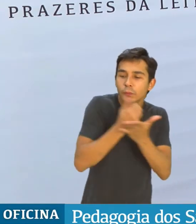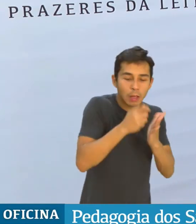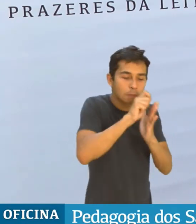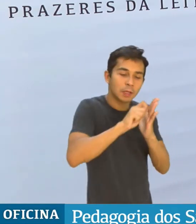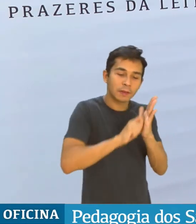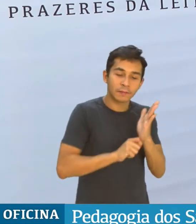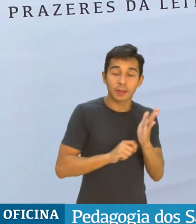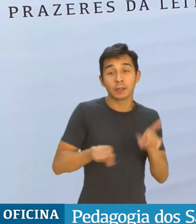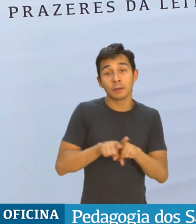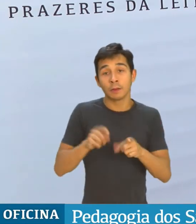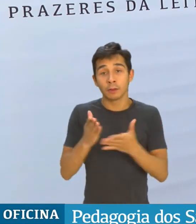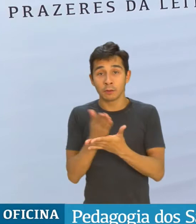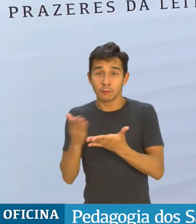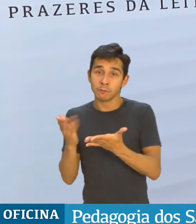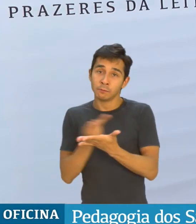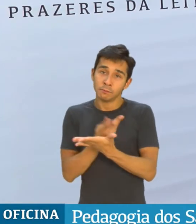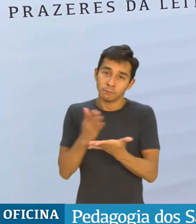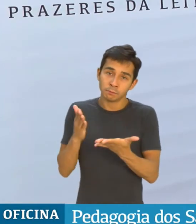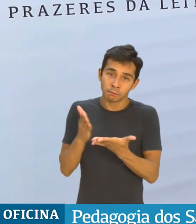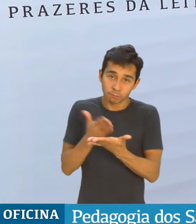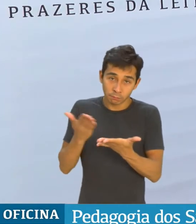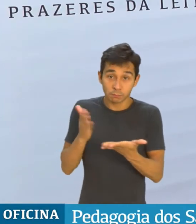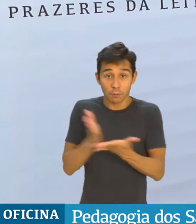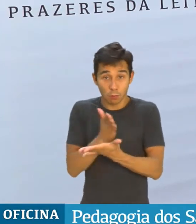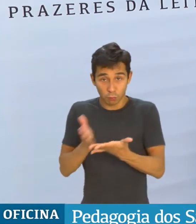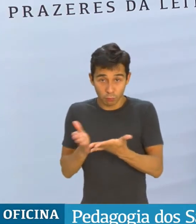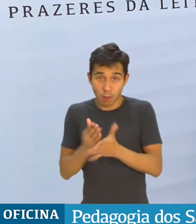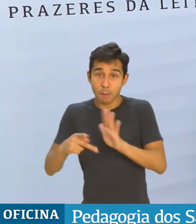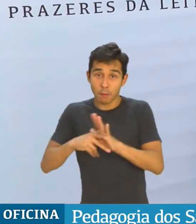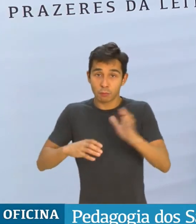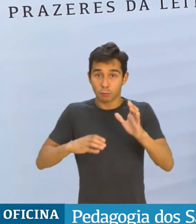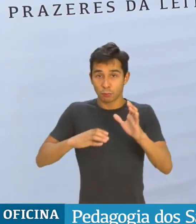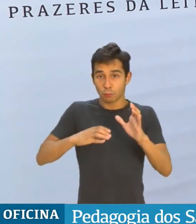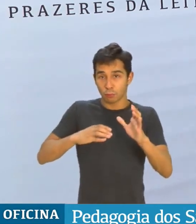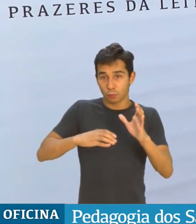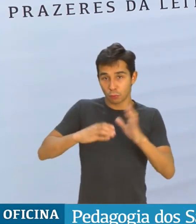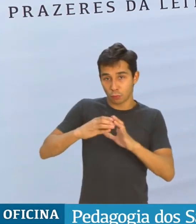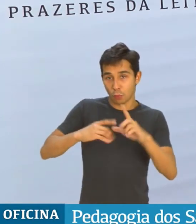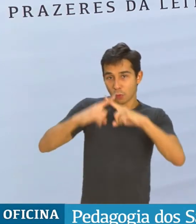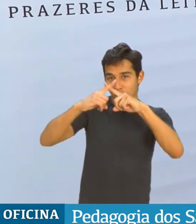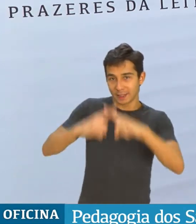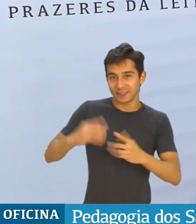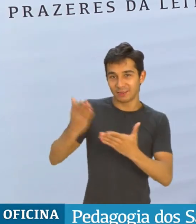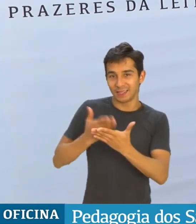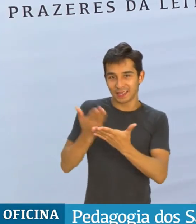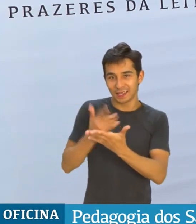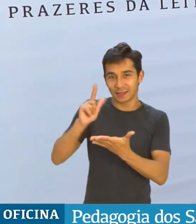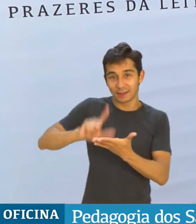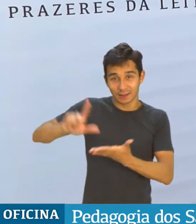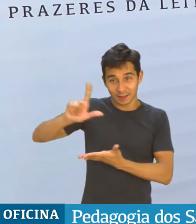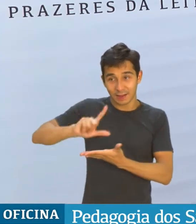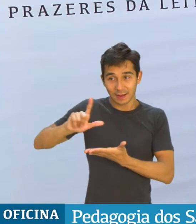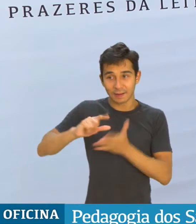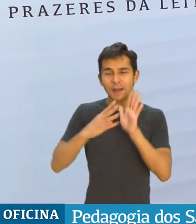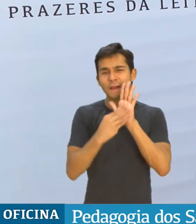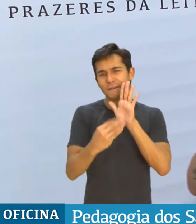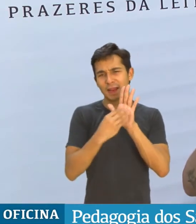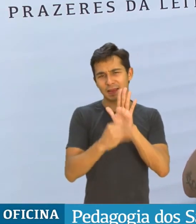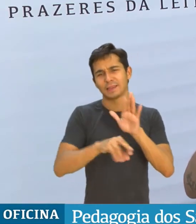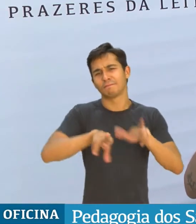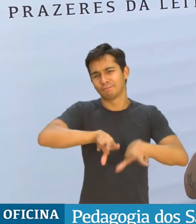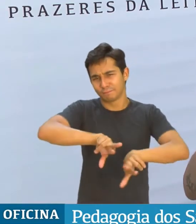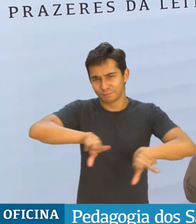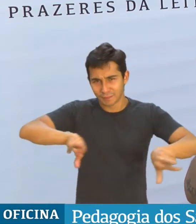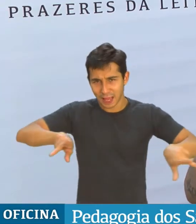outros foram de concursos literários, né? Então, referências aqui vocês têm muitas, né, de algumas que eu apresentei